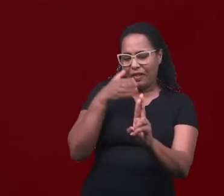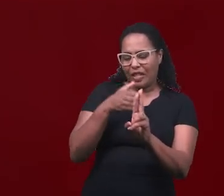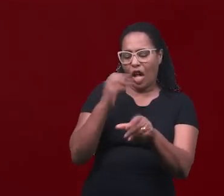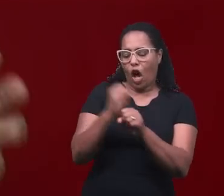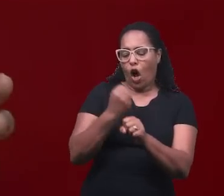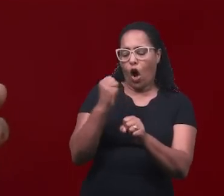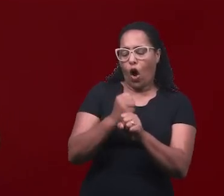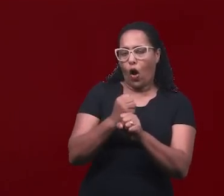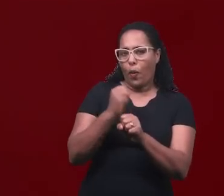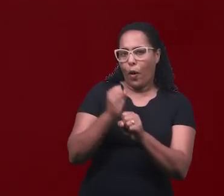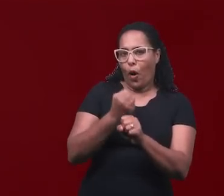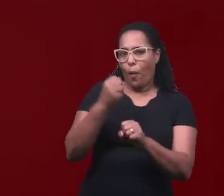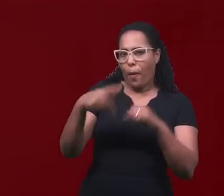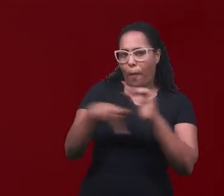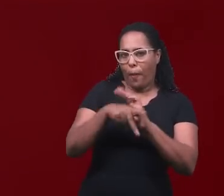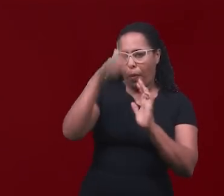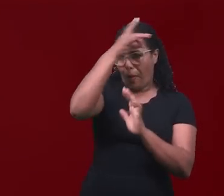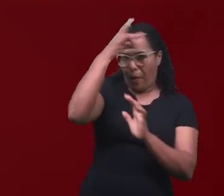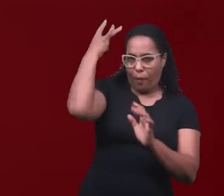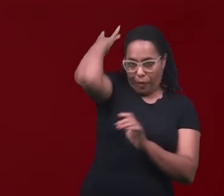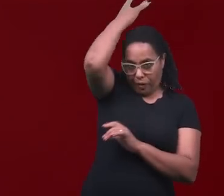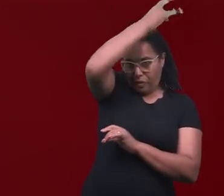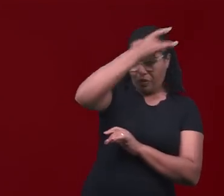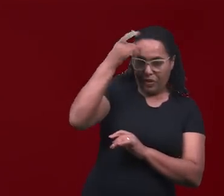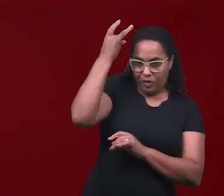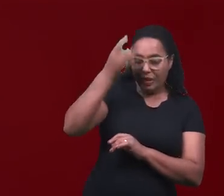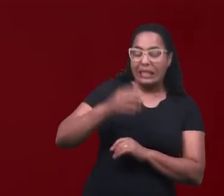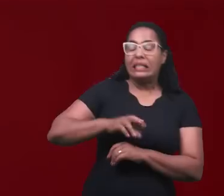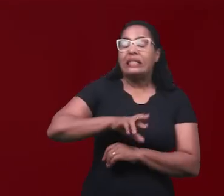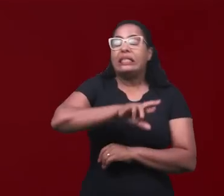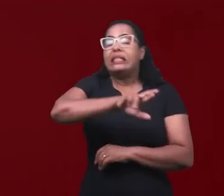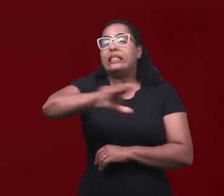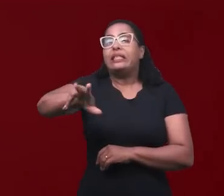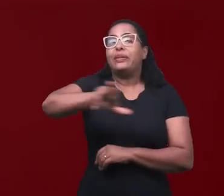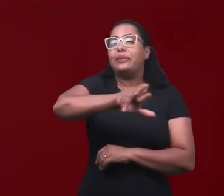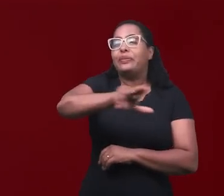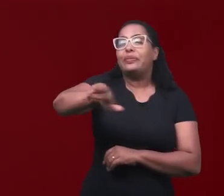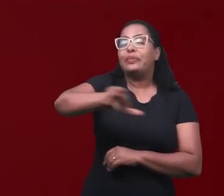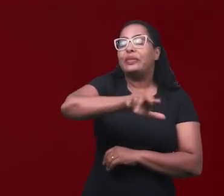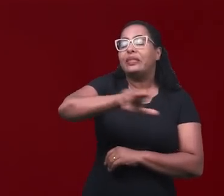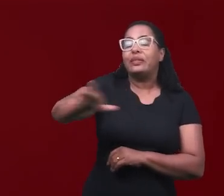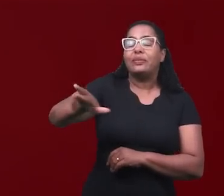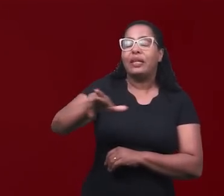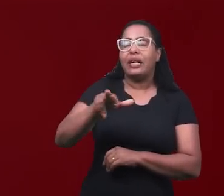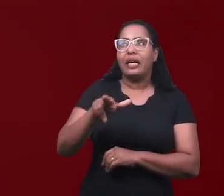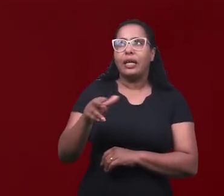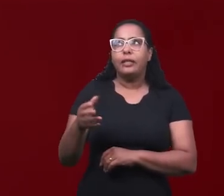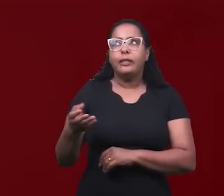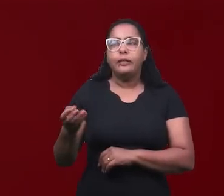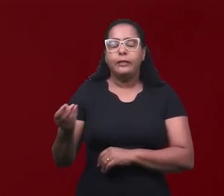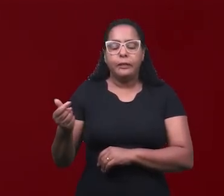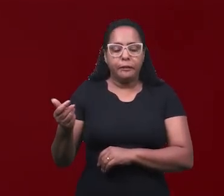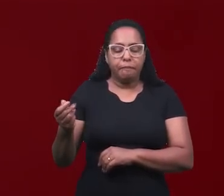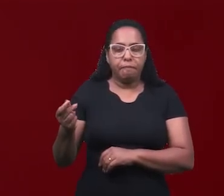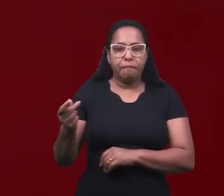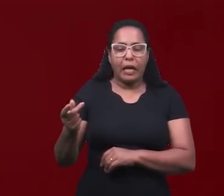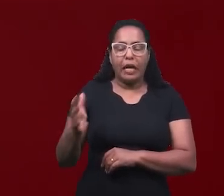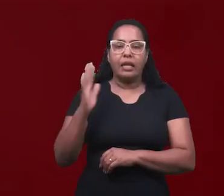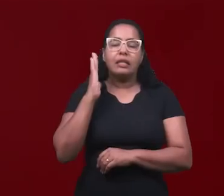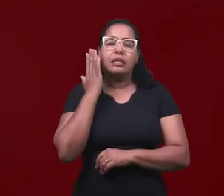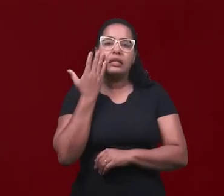a gente fala a obra do Espírito Santo, não há uma pretensão nossa, o objetivo nosso não